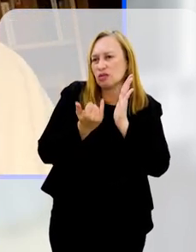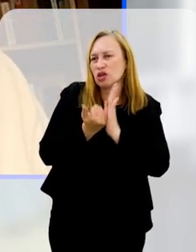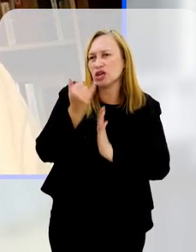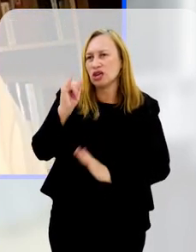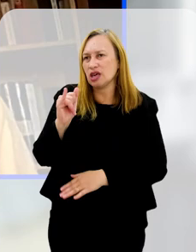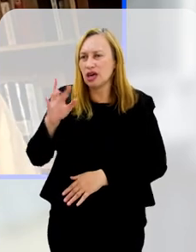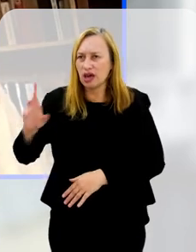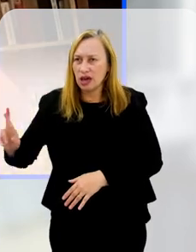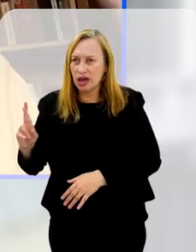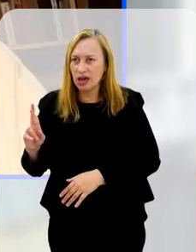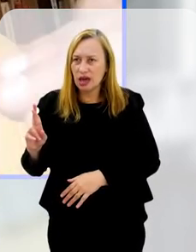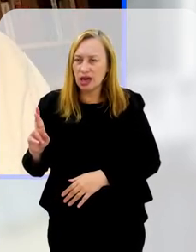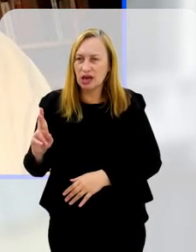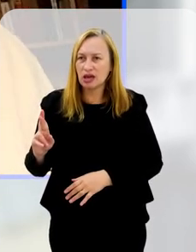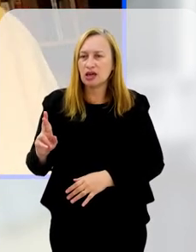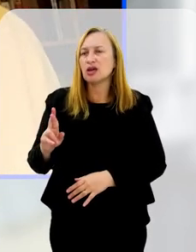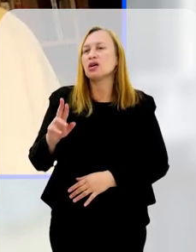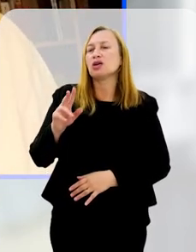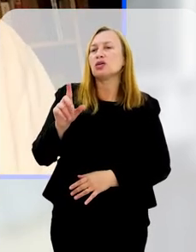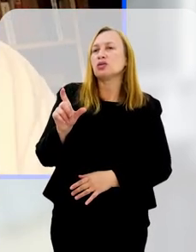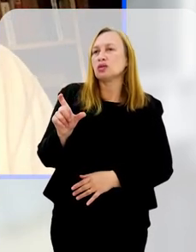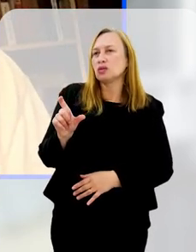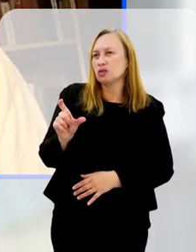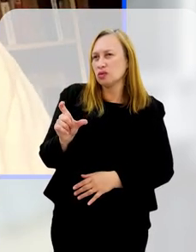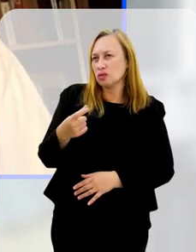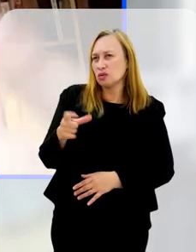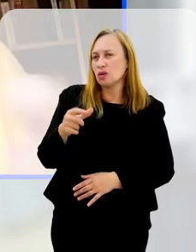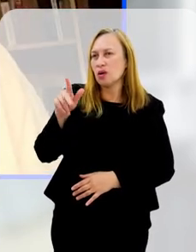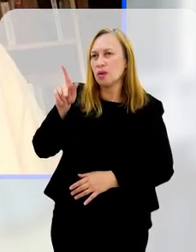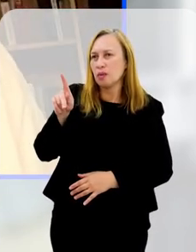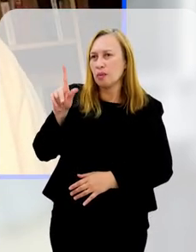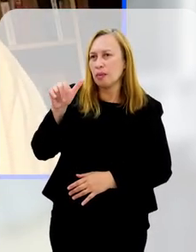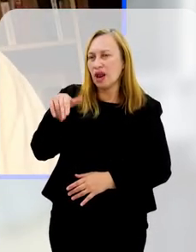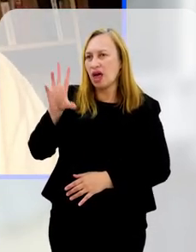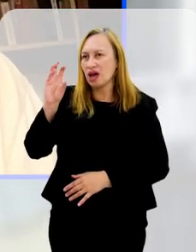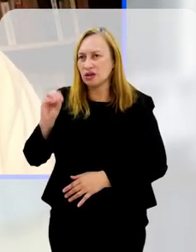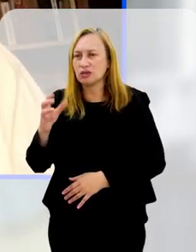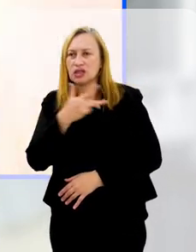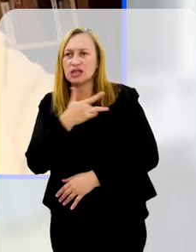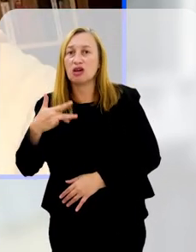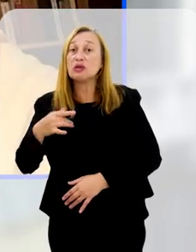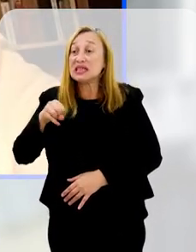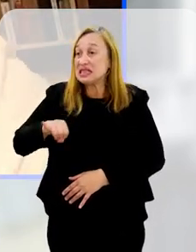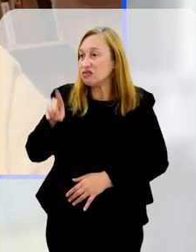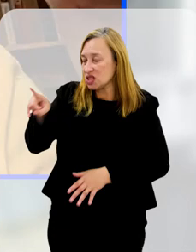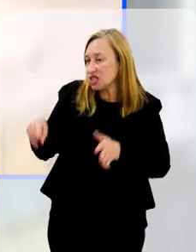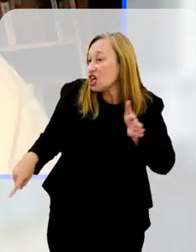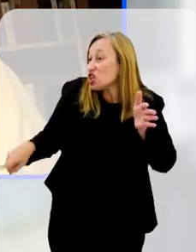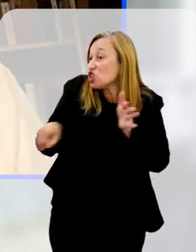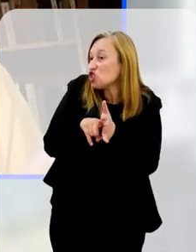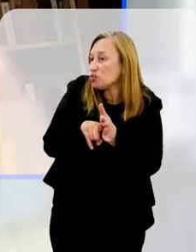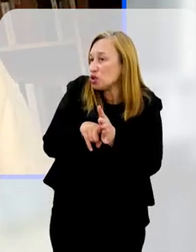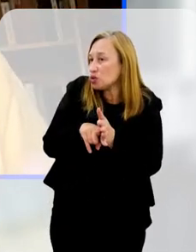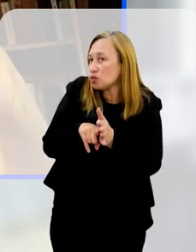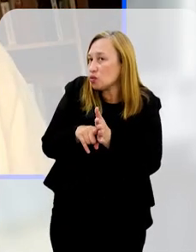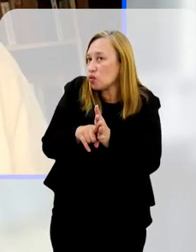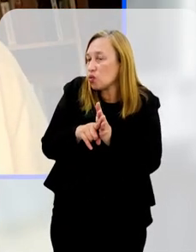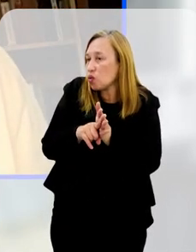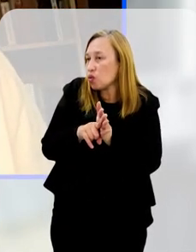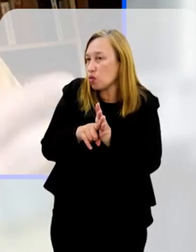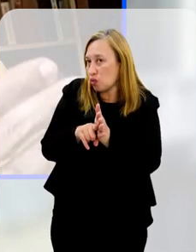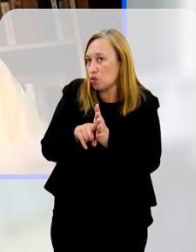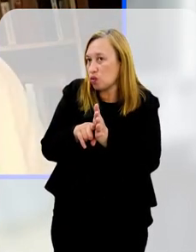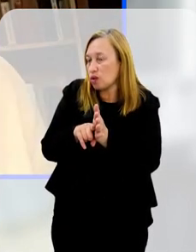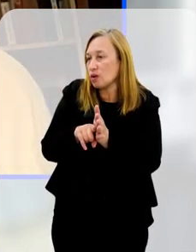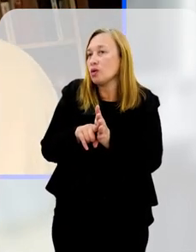saúde. E isso aí, que é uma forma de você subsidiar o setor privado, se você diminui, você capta